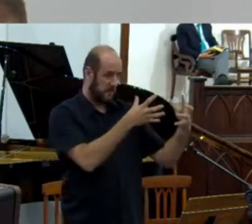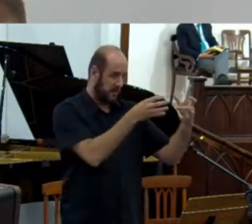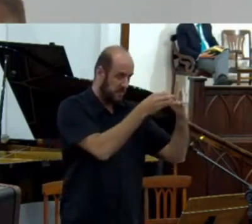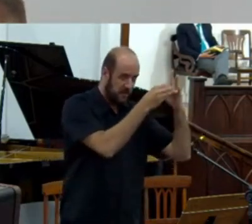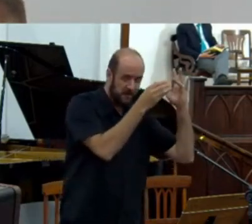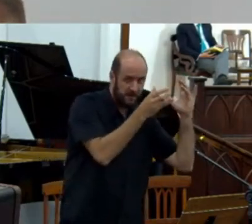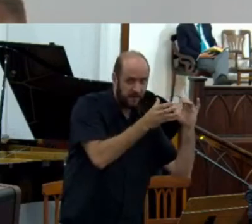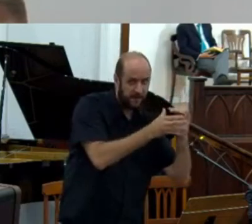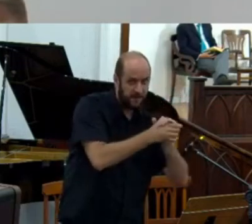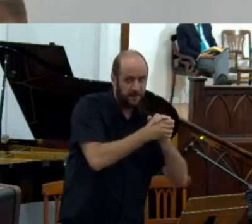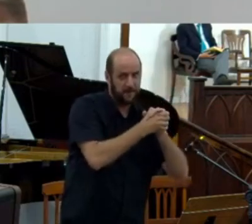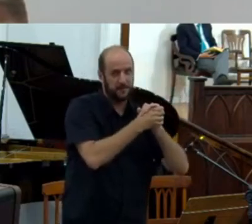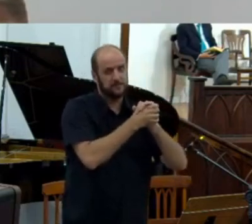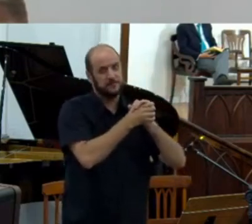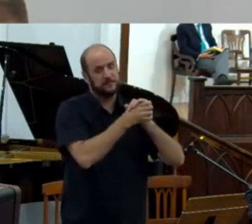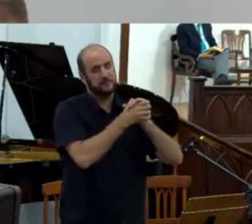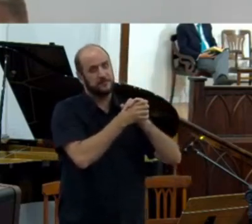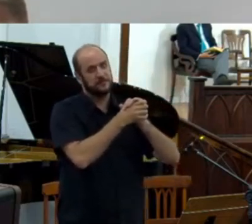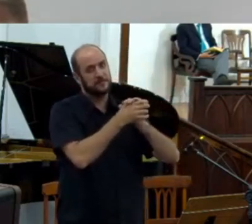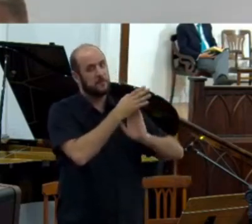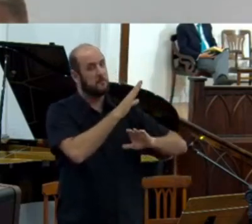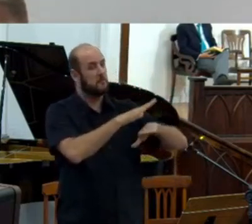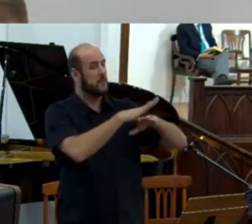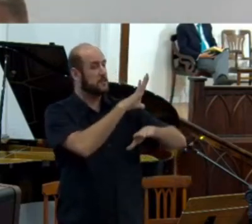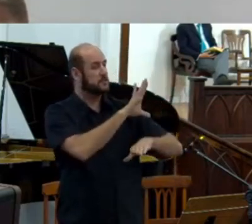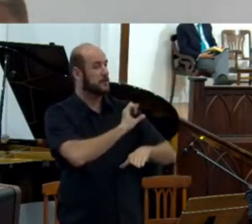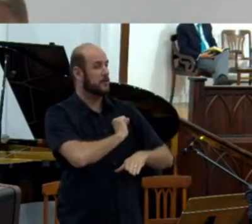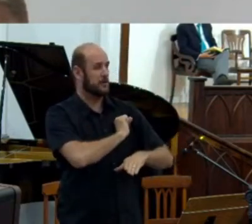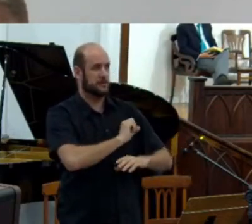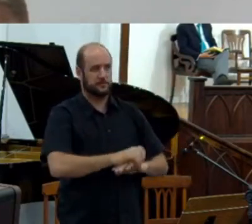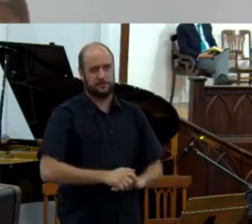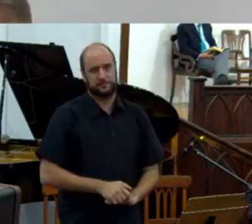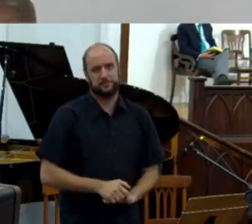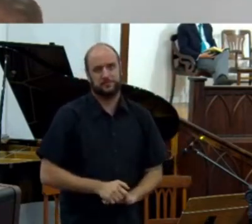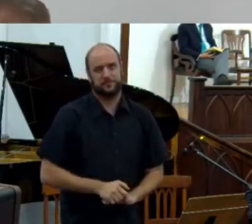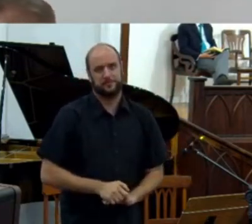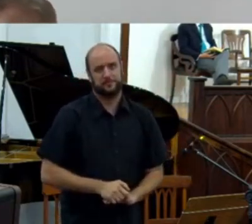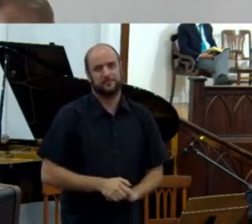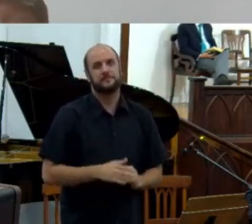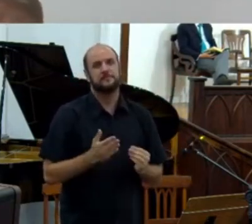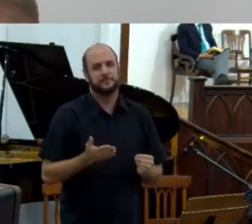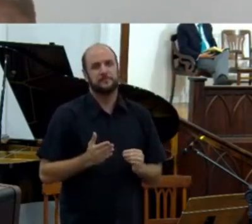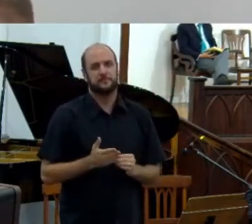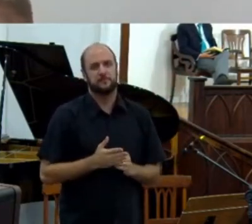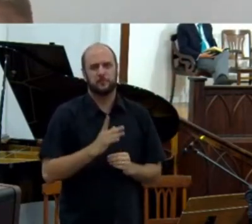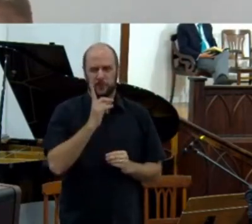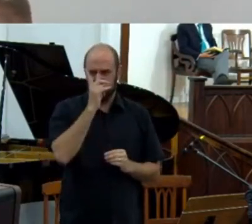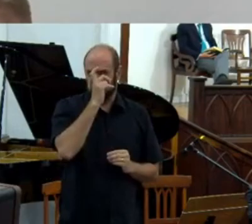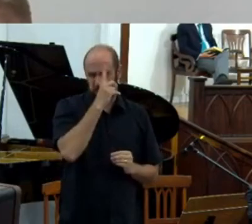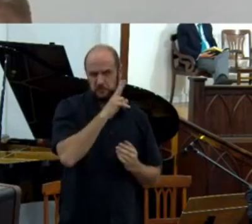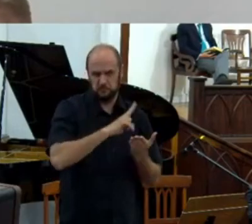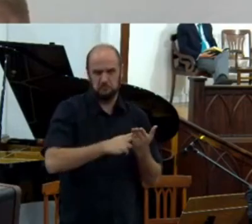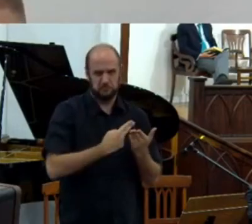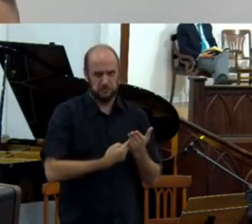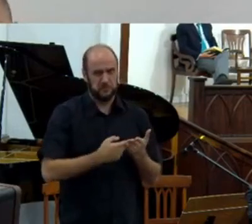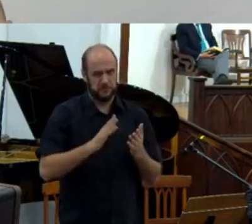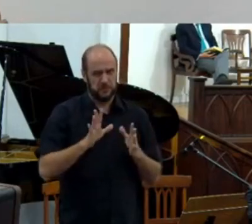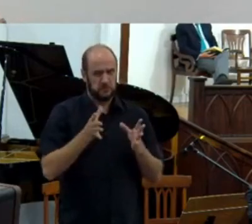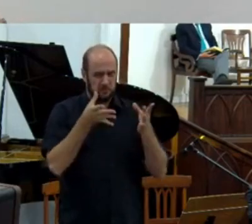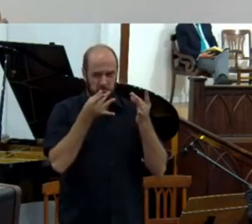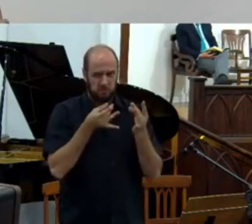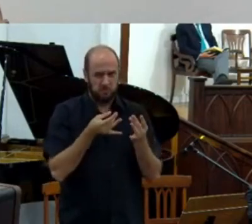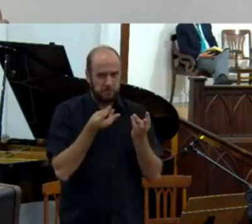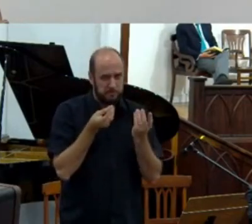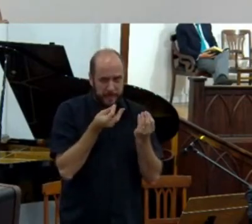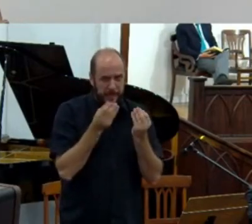que entre todas mais lhes agradaram. Esse é um texto bastante difícil, não vamos entrar nos